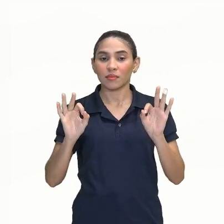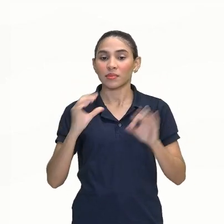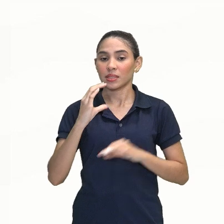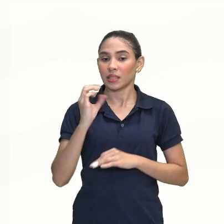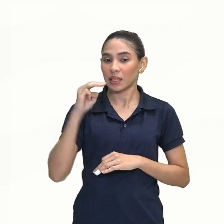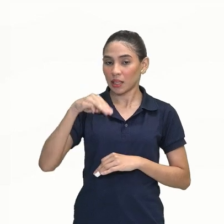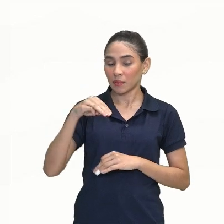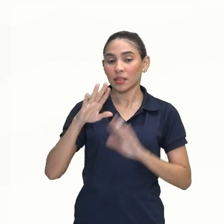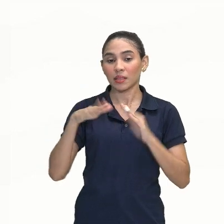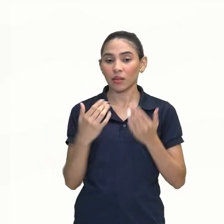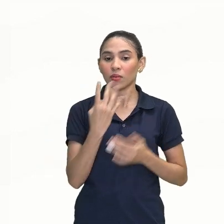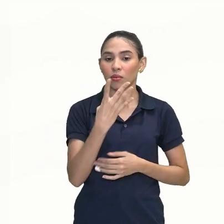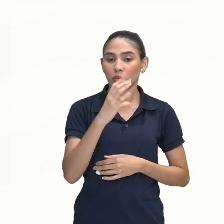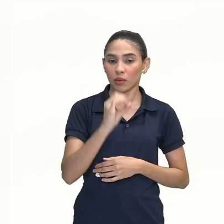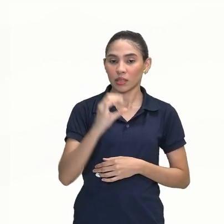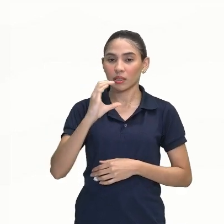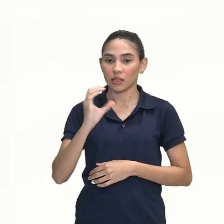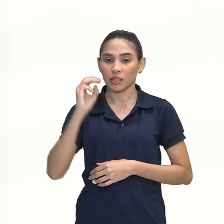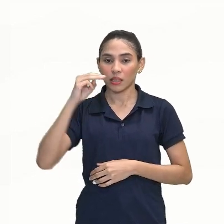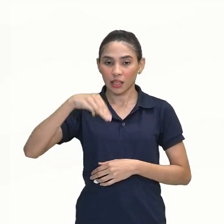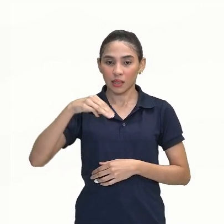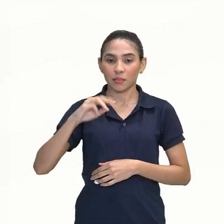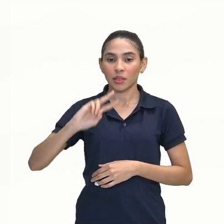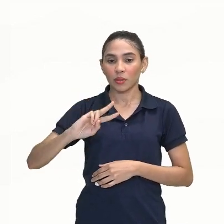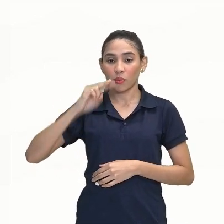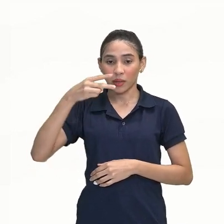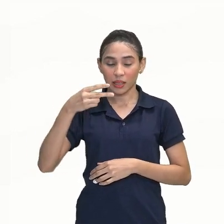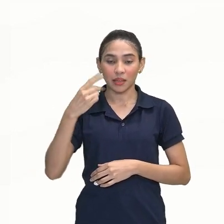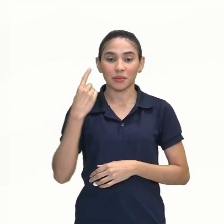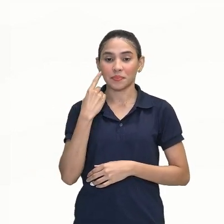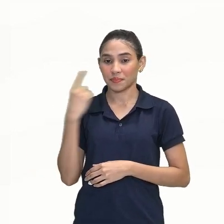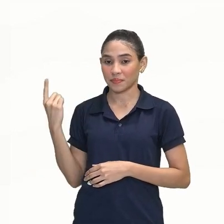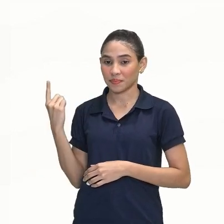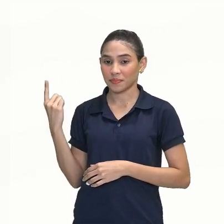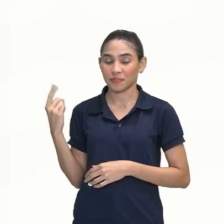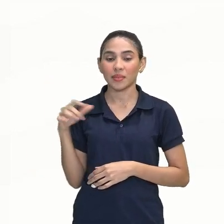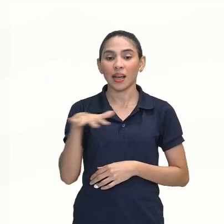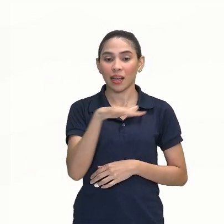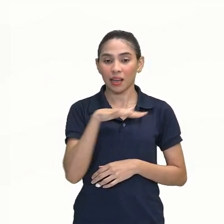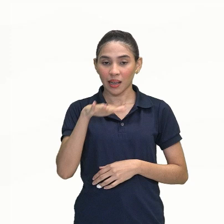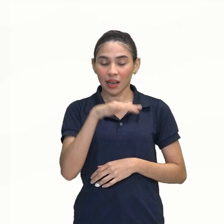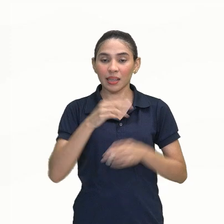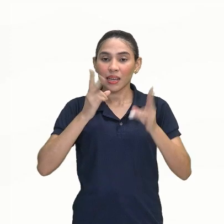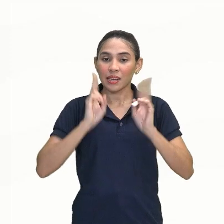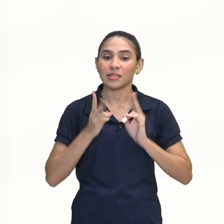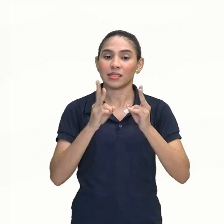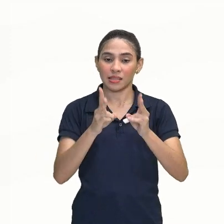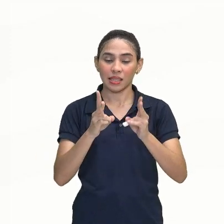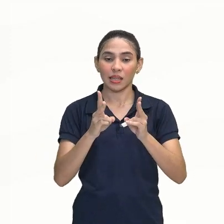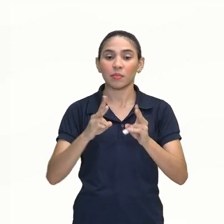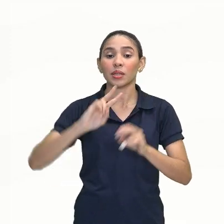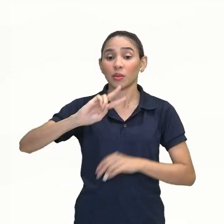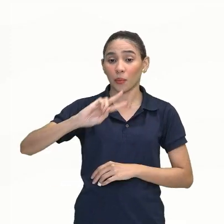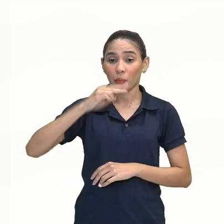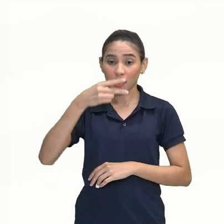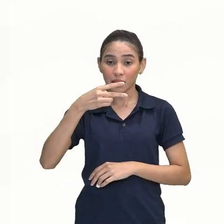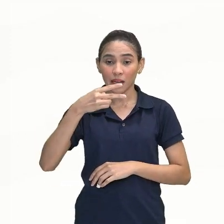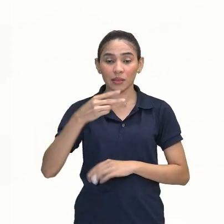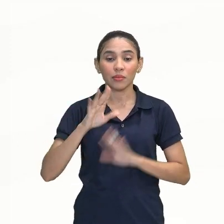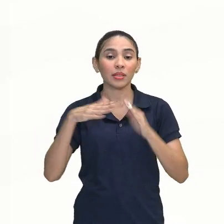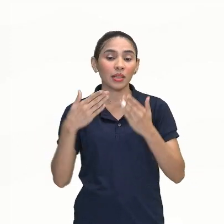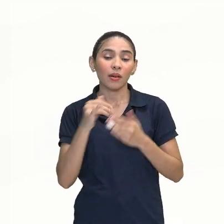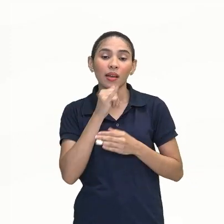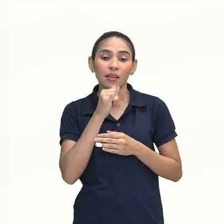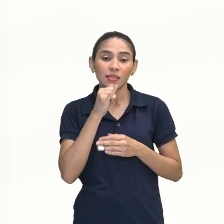então 40 centímetros quadrados. A área sempre é ao quadrado. Então, você vai pegar